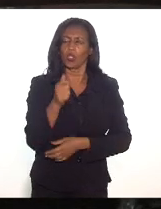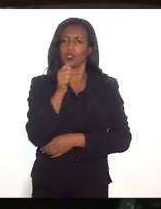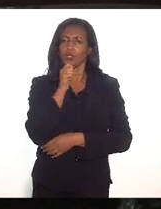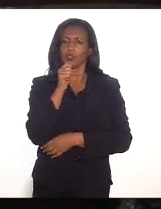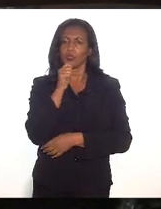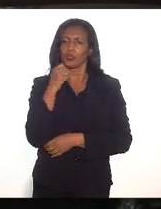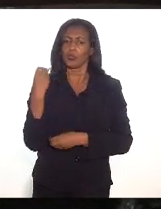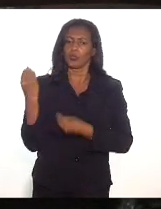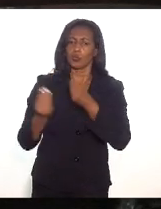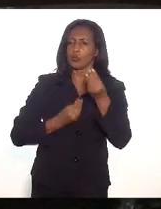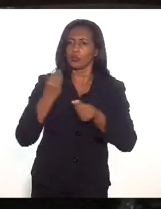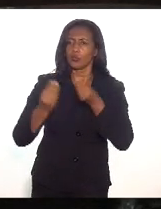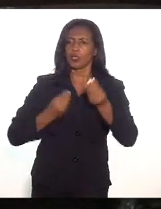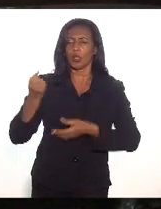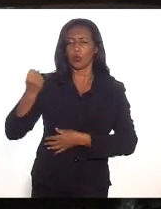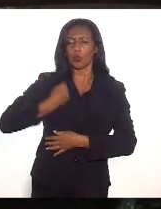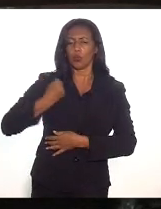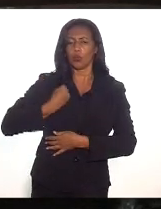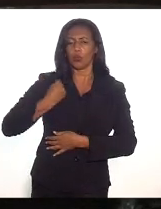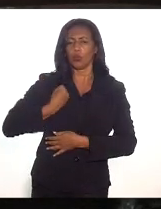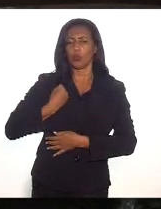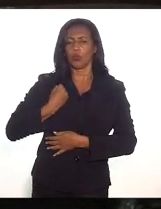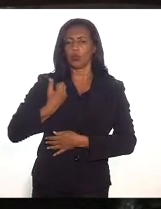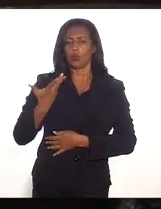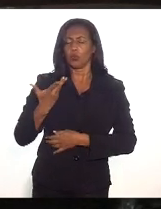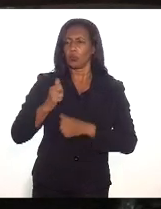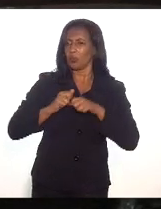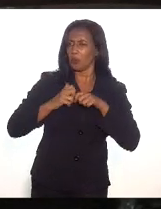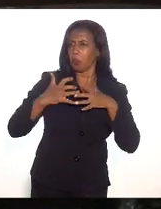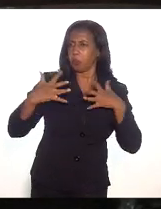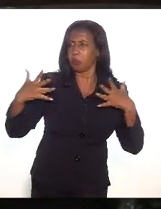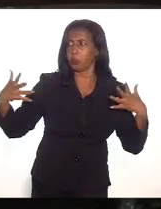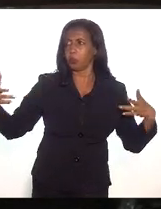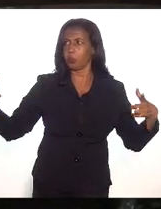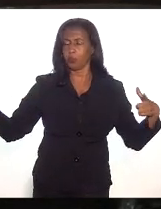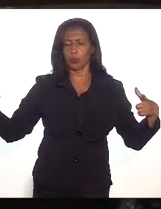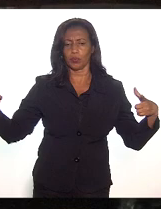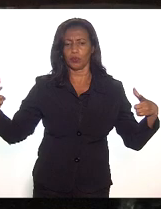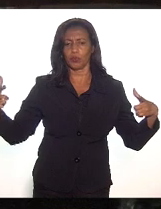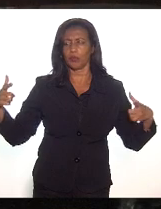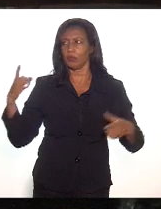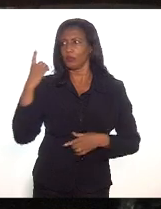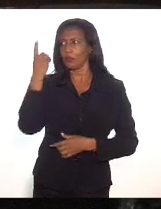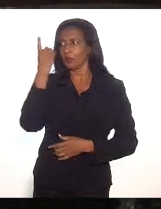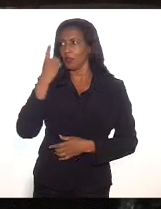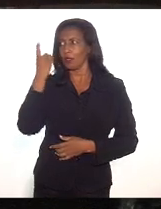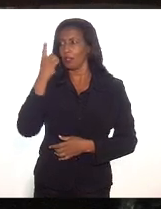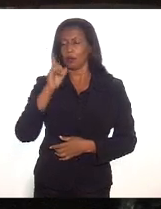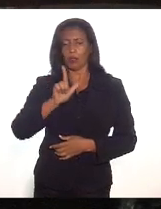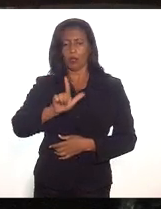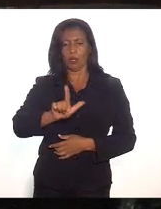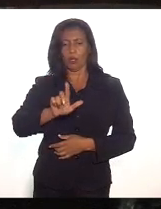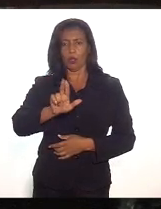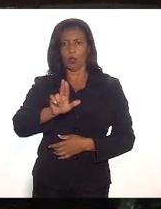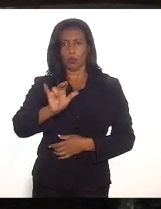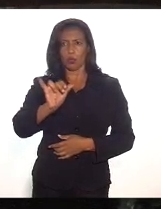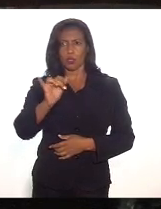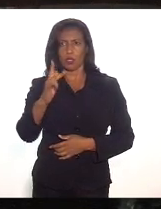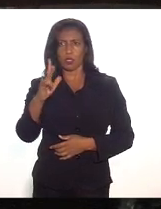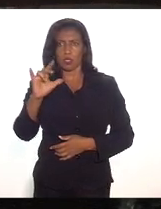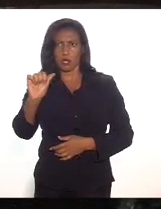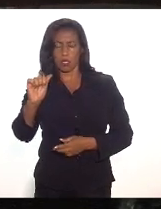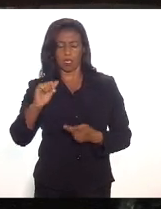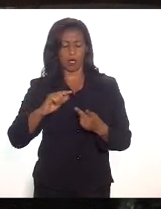com esses números tão aviltantes. Deputada Lucinha, deputado